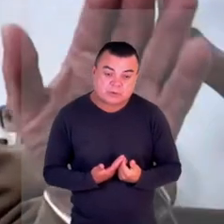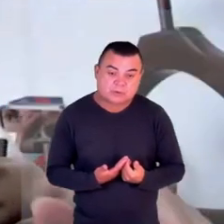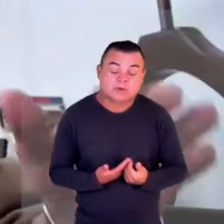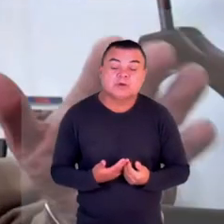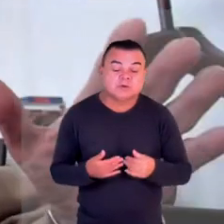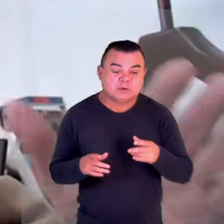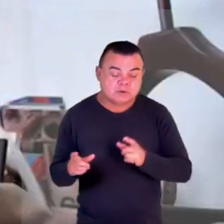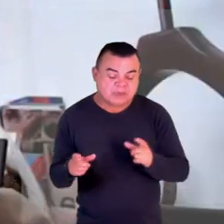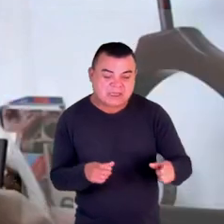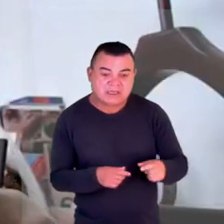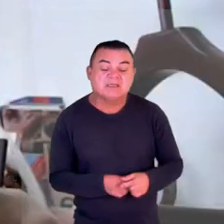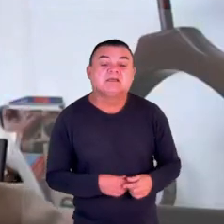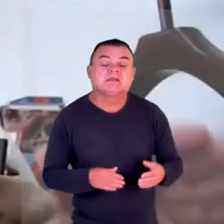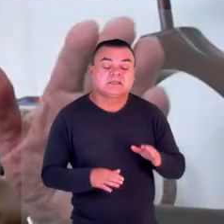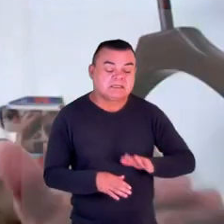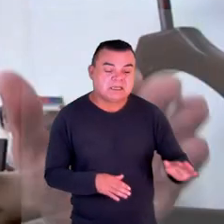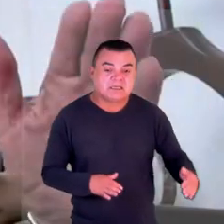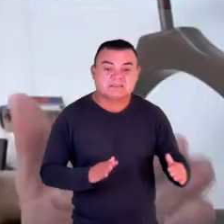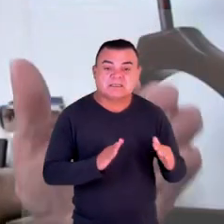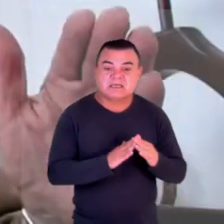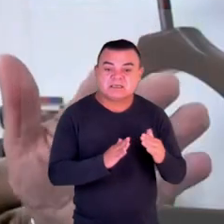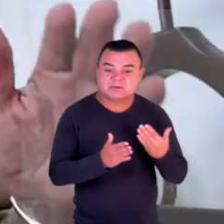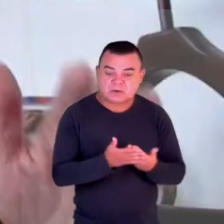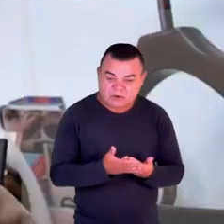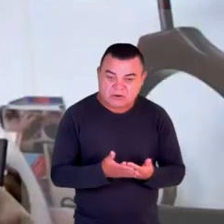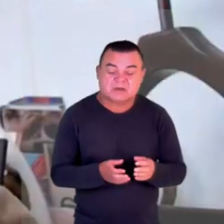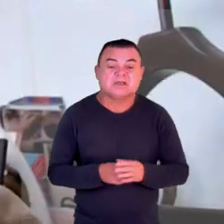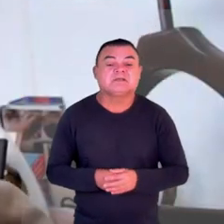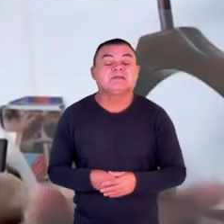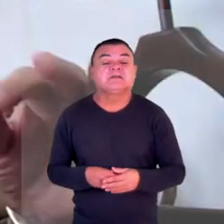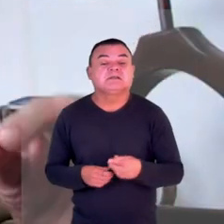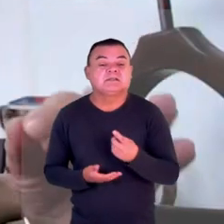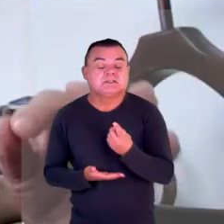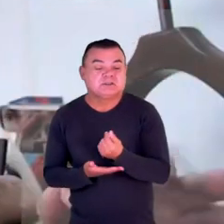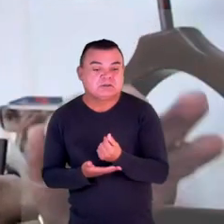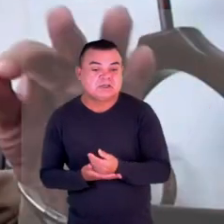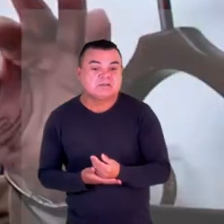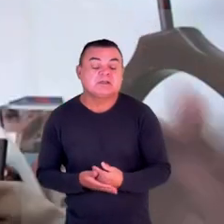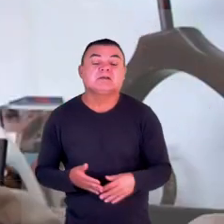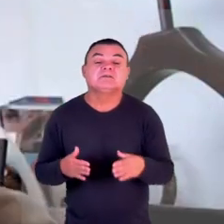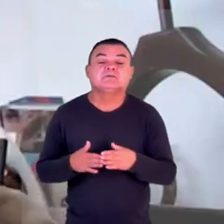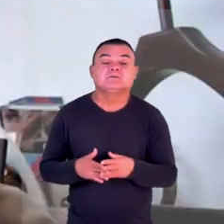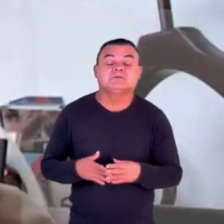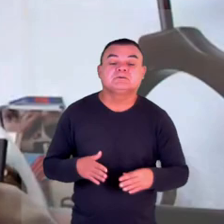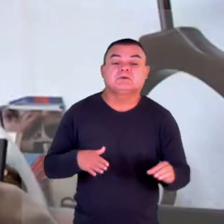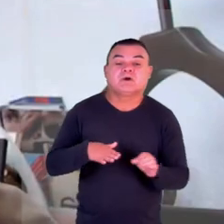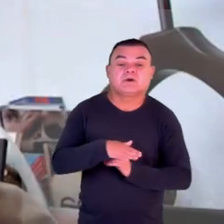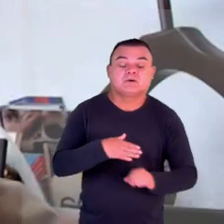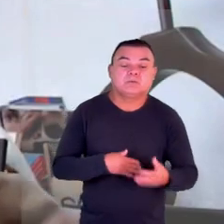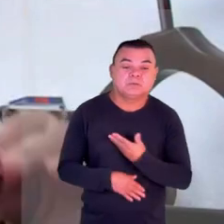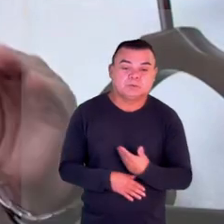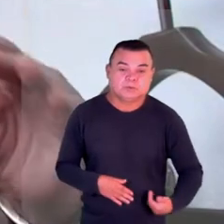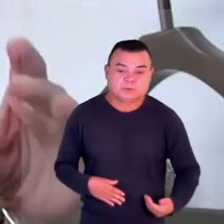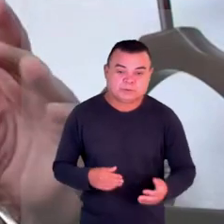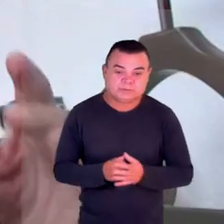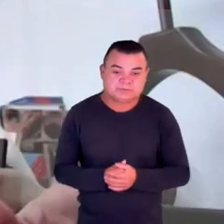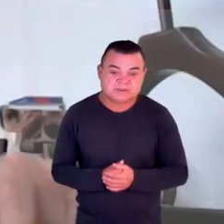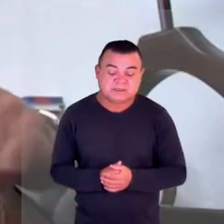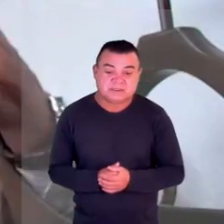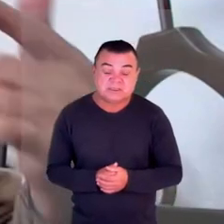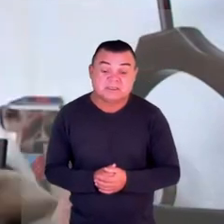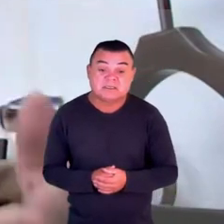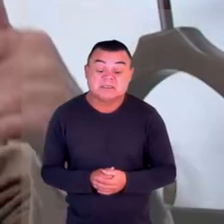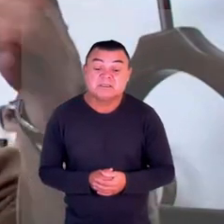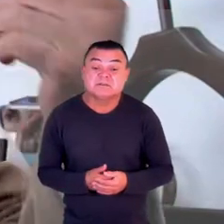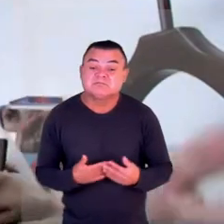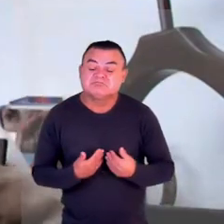dos Direitos Humanos É nos orçamentos públicos de nada vale o melhor dos discursos de nada vale a